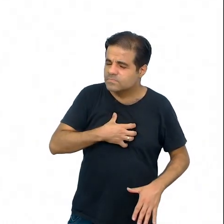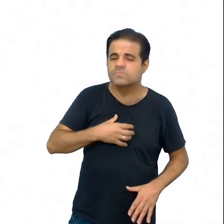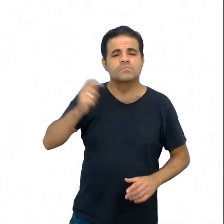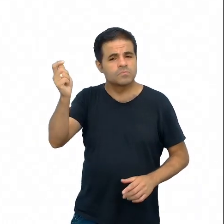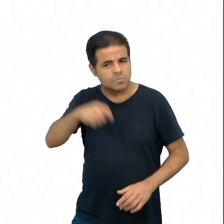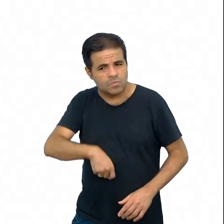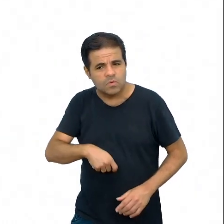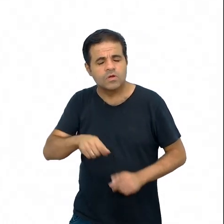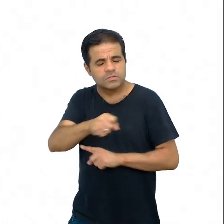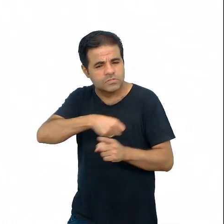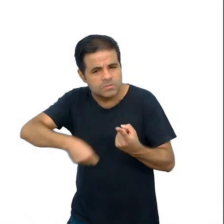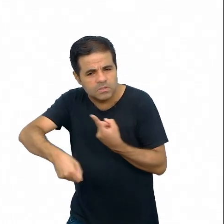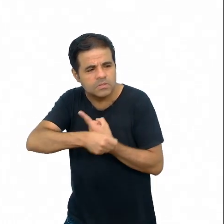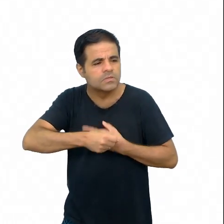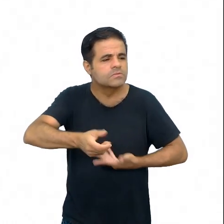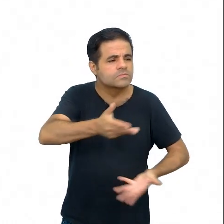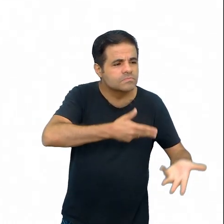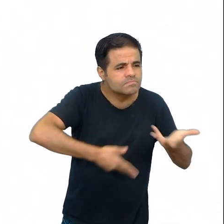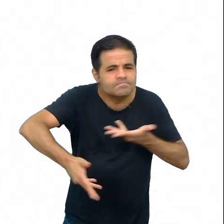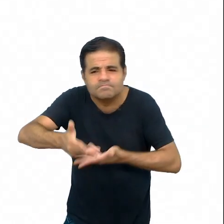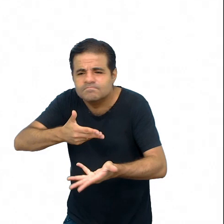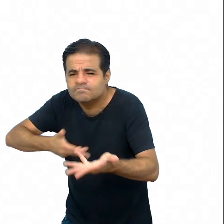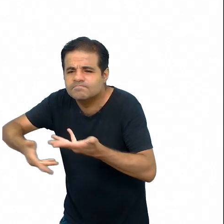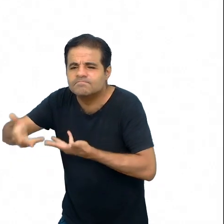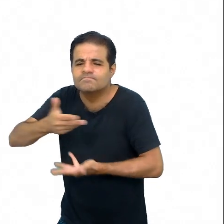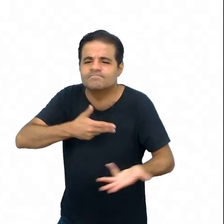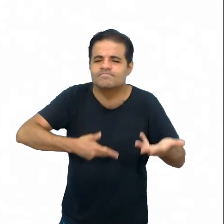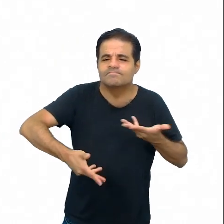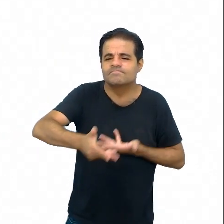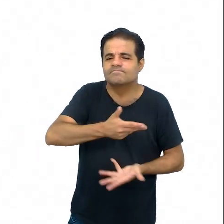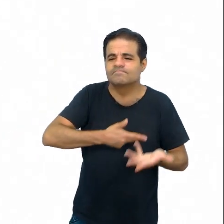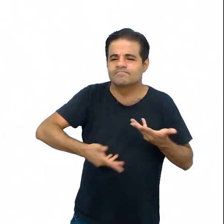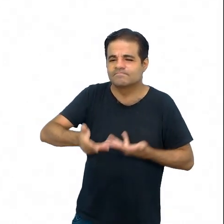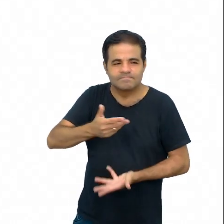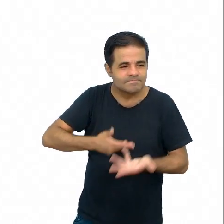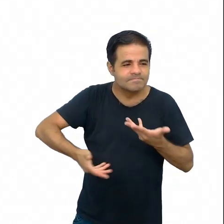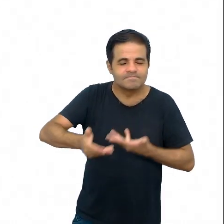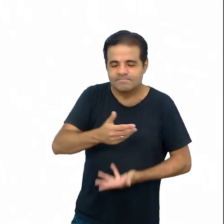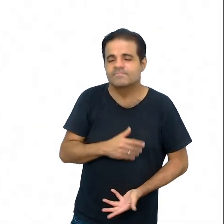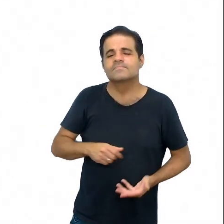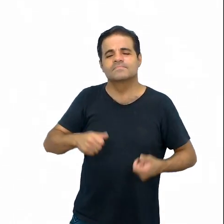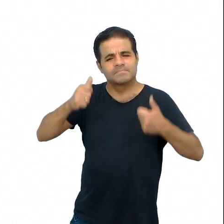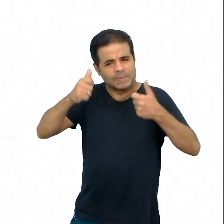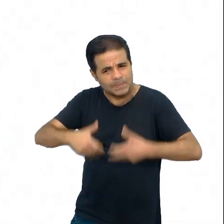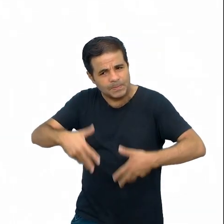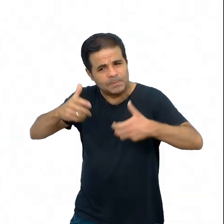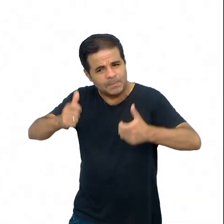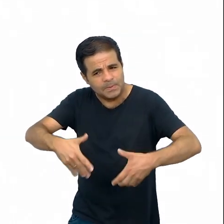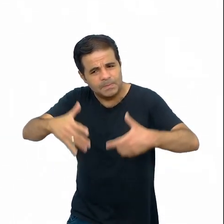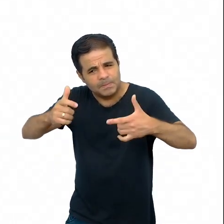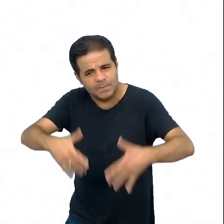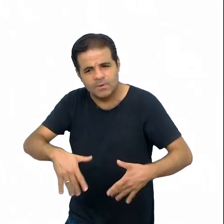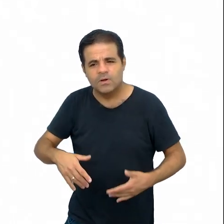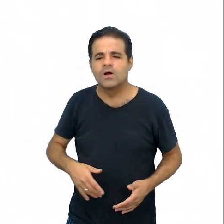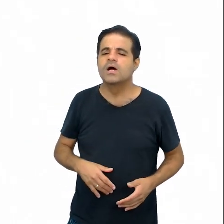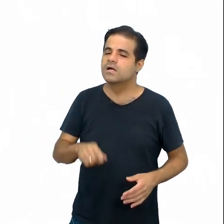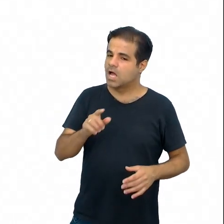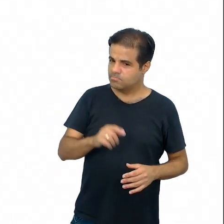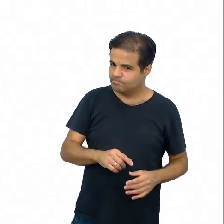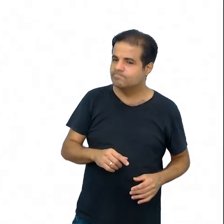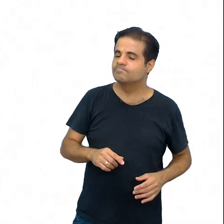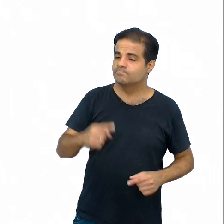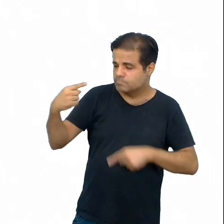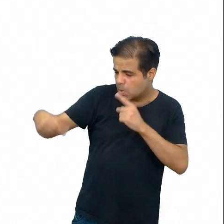essa socialização, né, dos textos autorais criados por eles. Então, vão ser ali também oralizados e vão ser